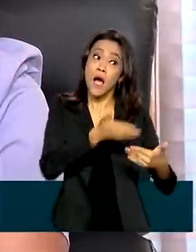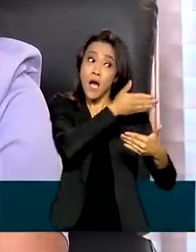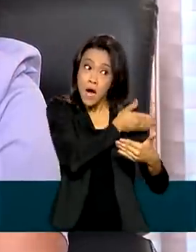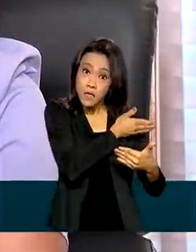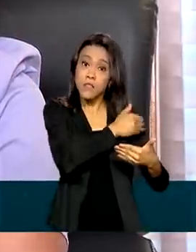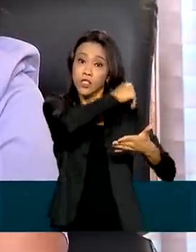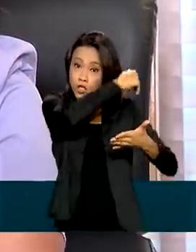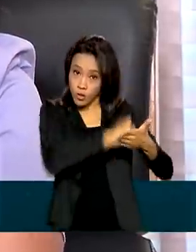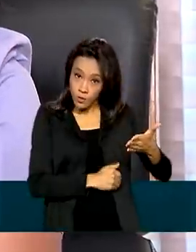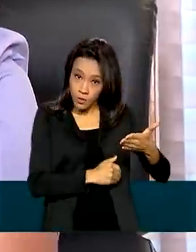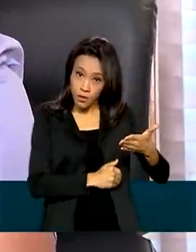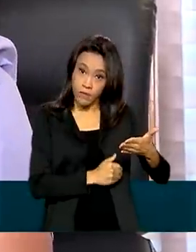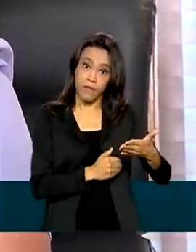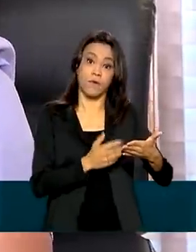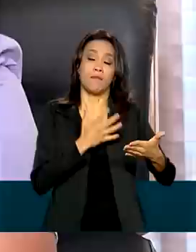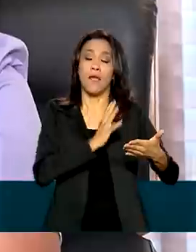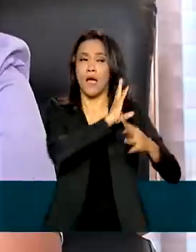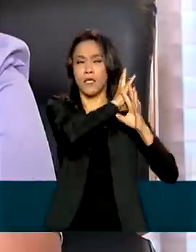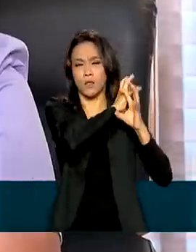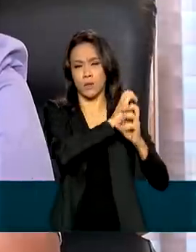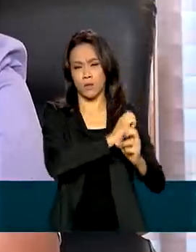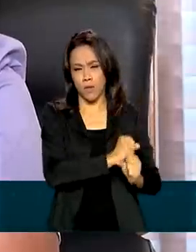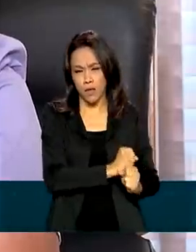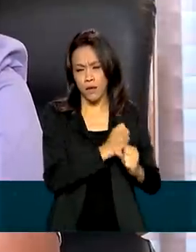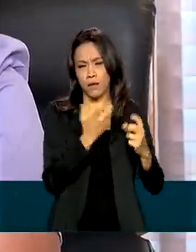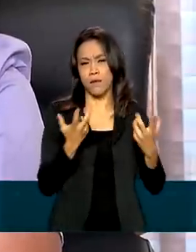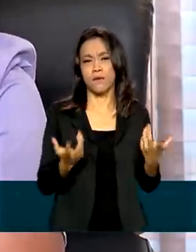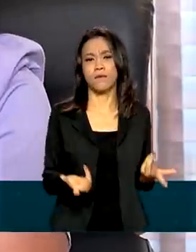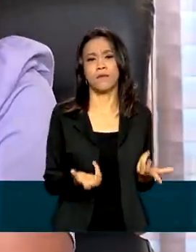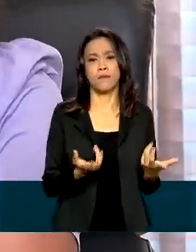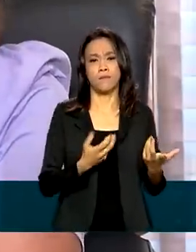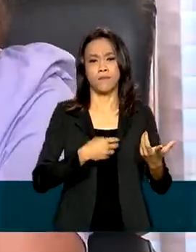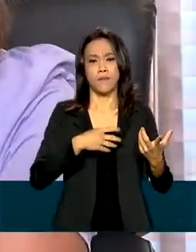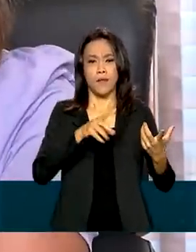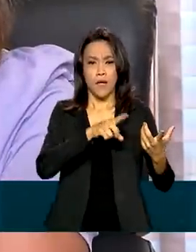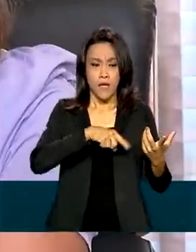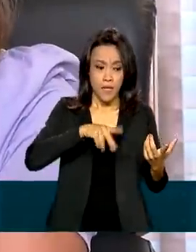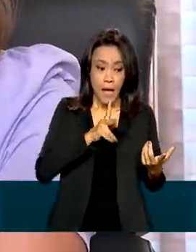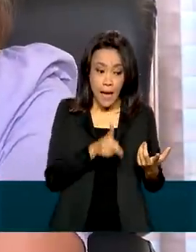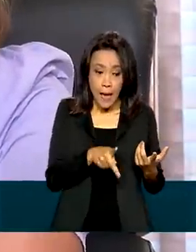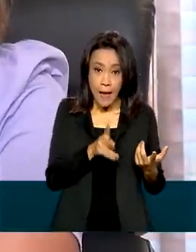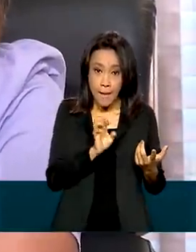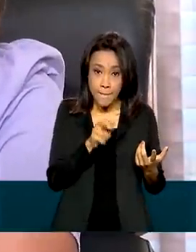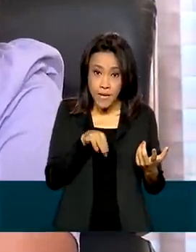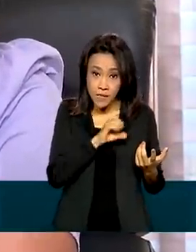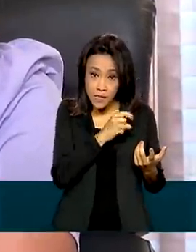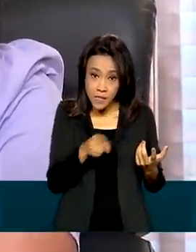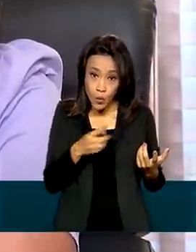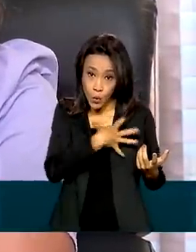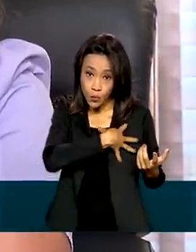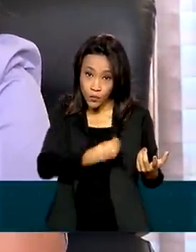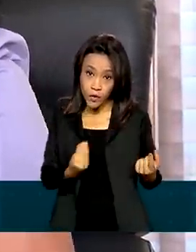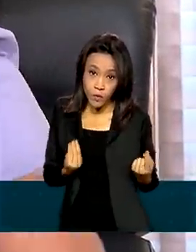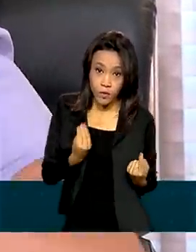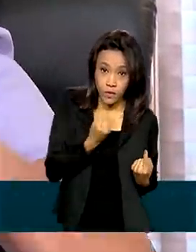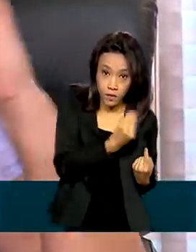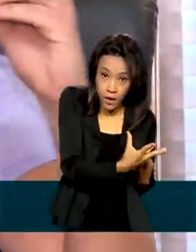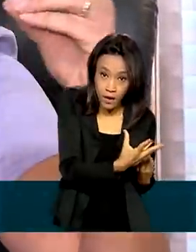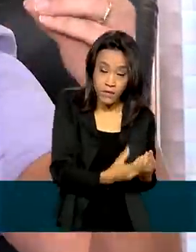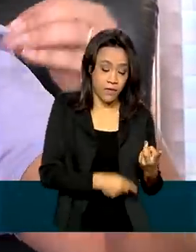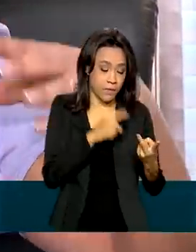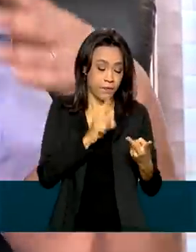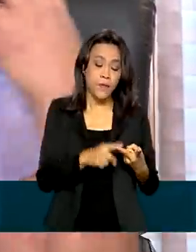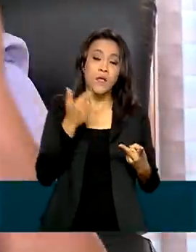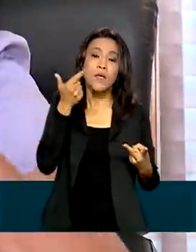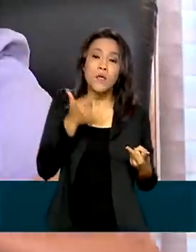era tributável. Então, somava muitas vezes o rendimento da pensão que o filho estava recebendo com o